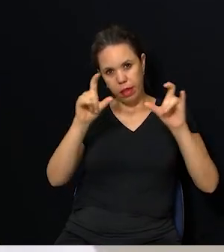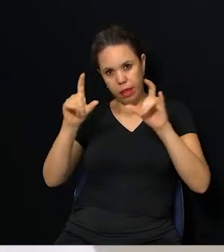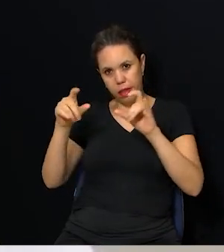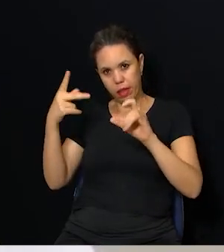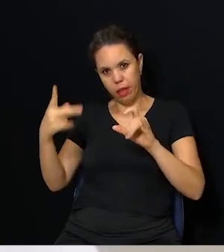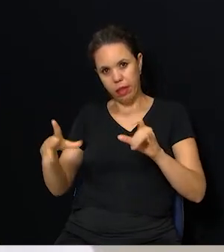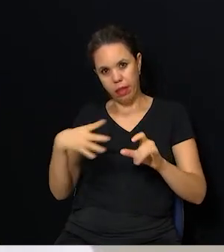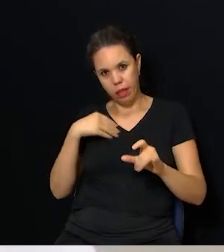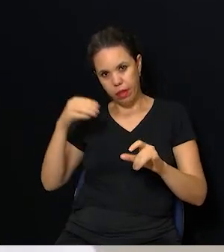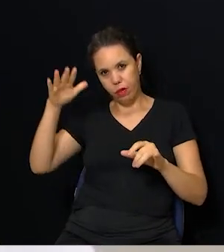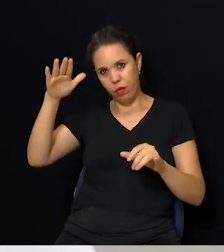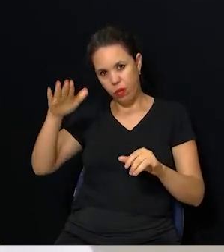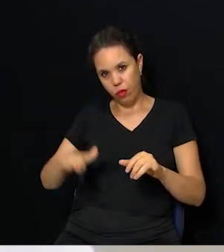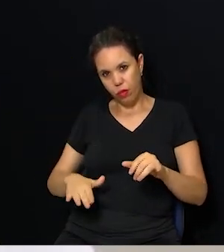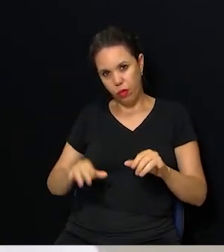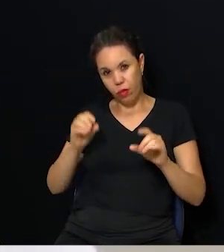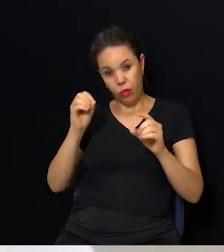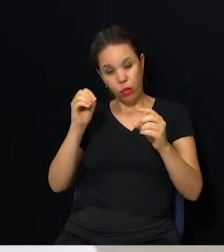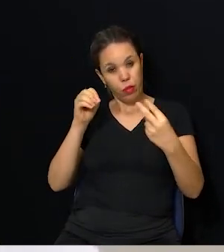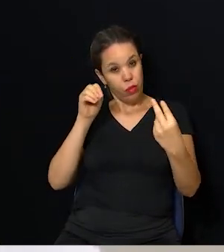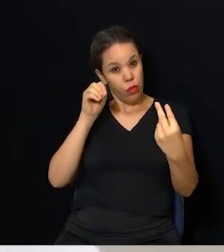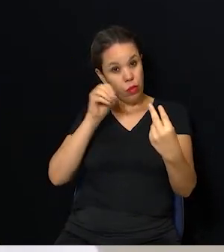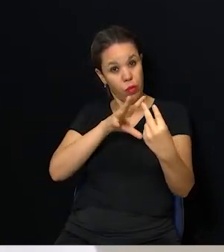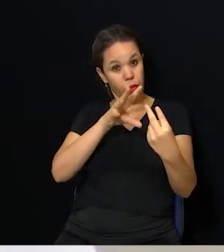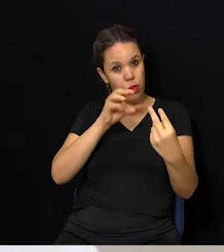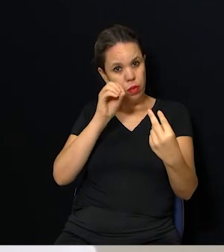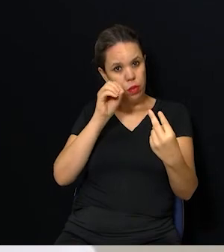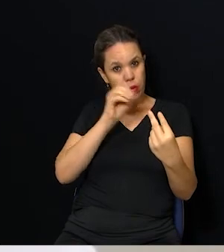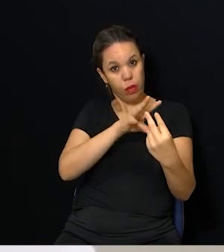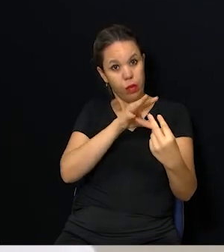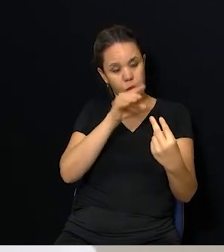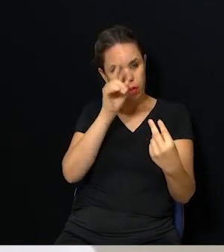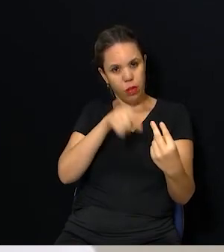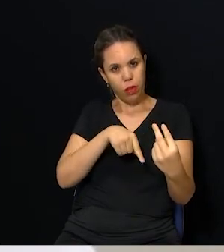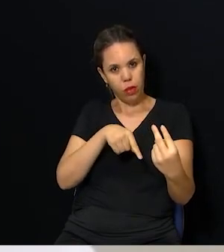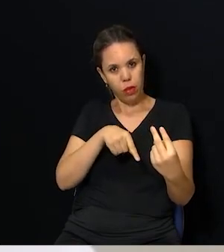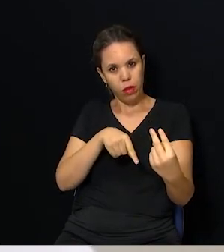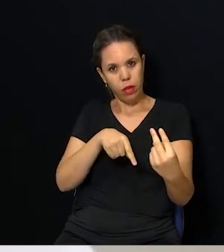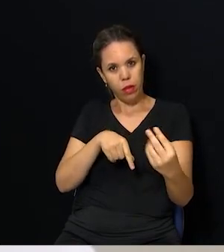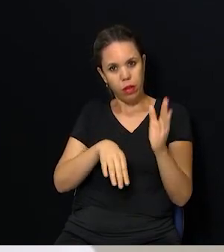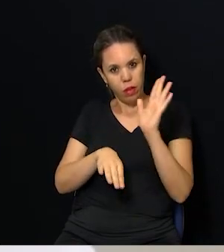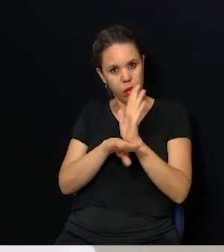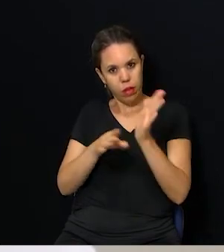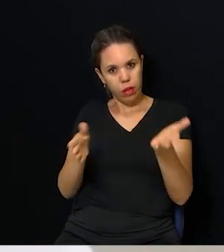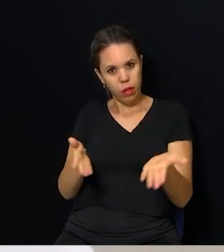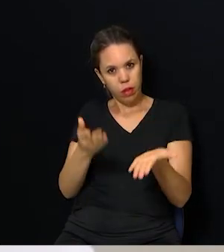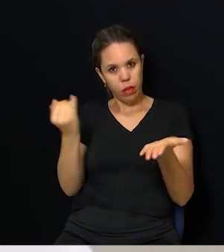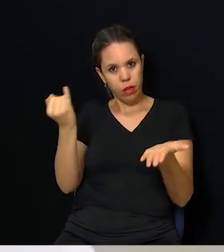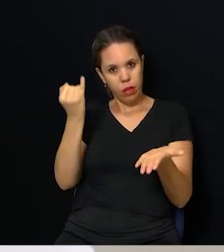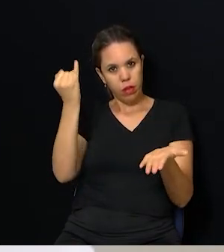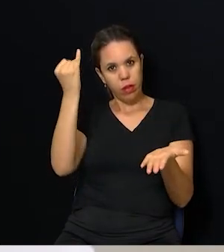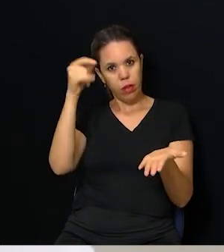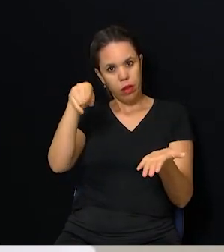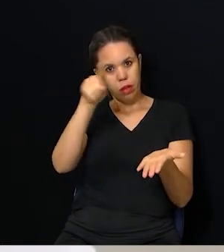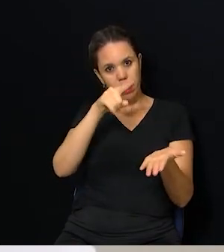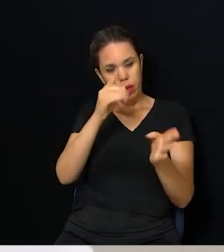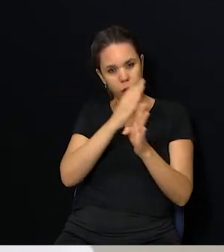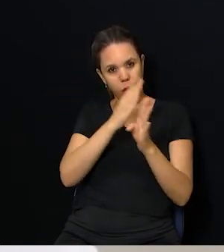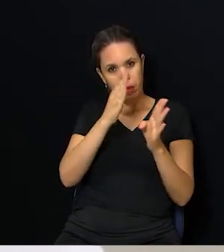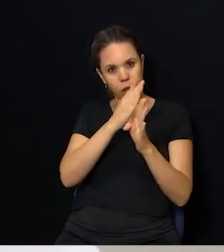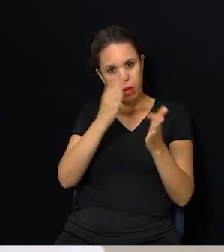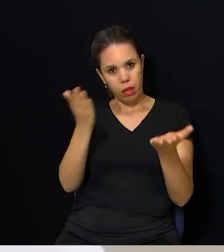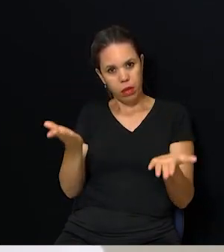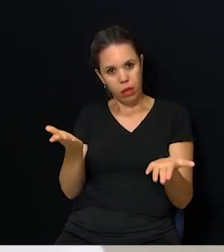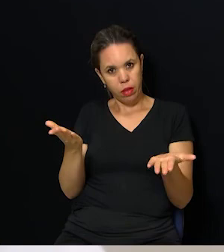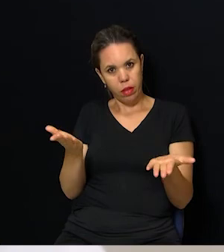o seu filho pequeno com flash. Porque isso é talvez a ferramenta mais importante para você